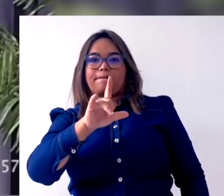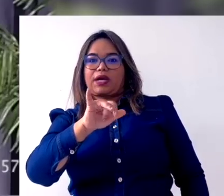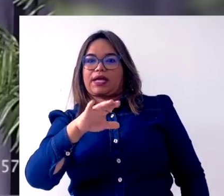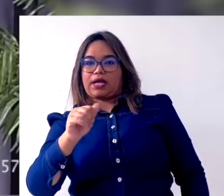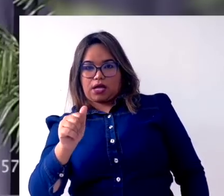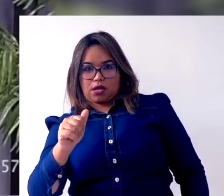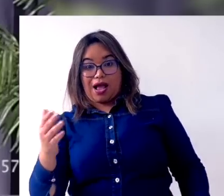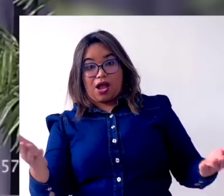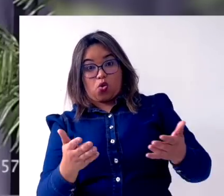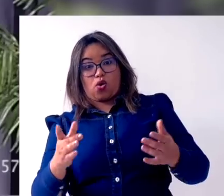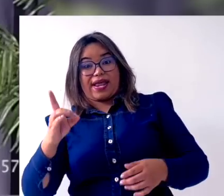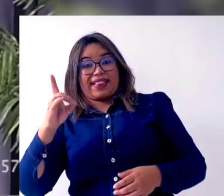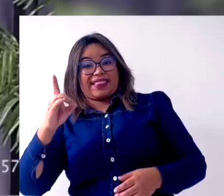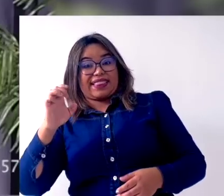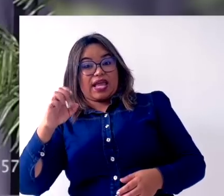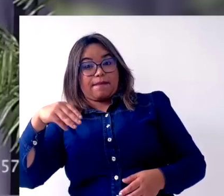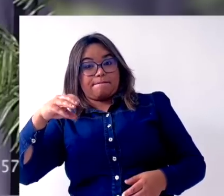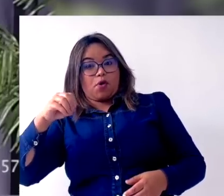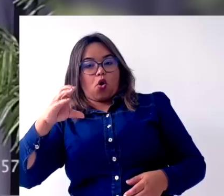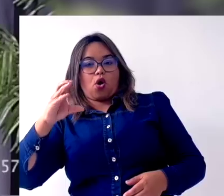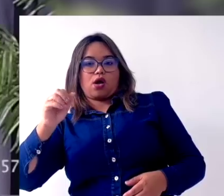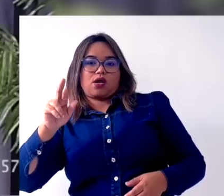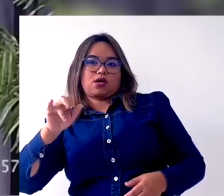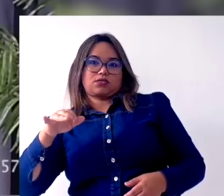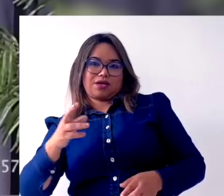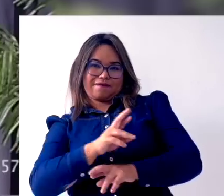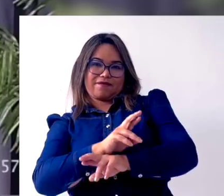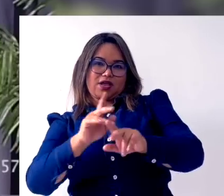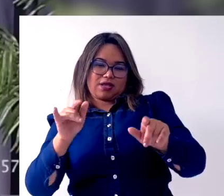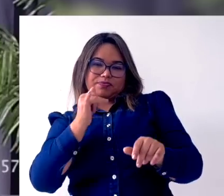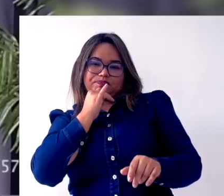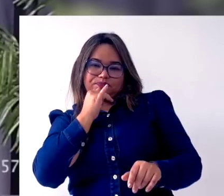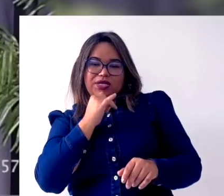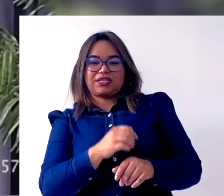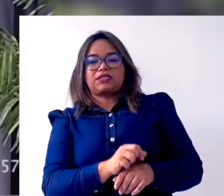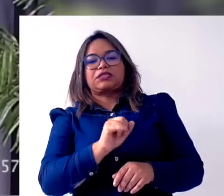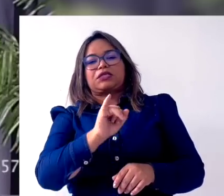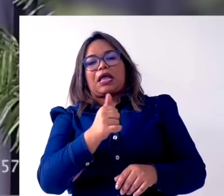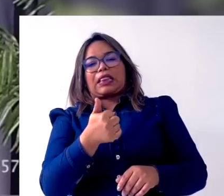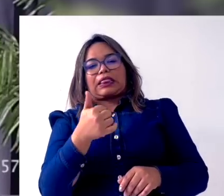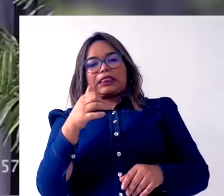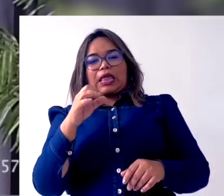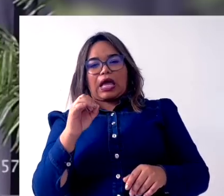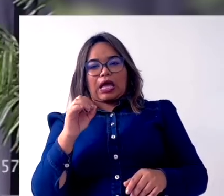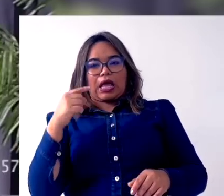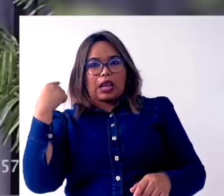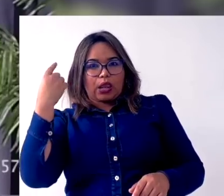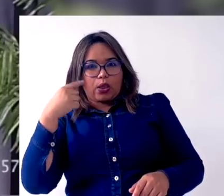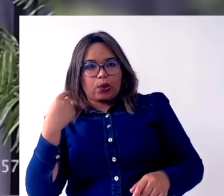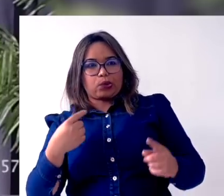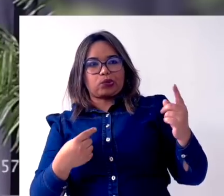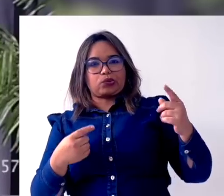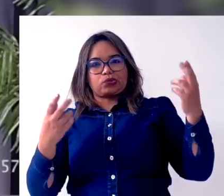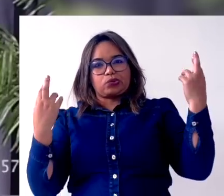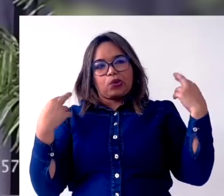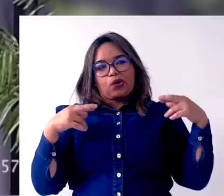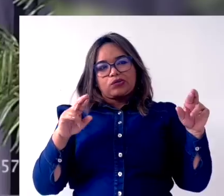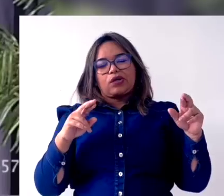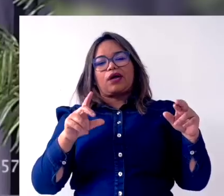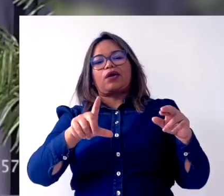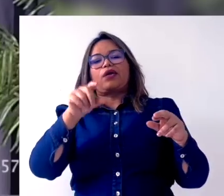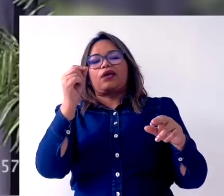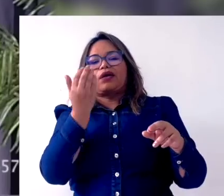uma democracia. Percebam que se 10 lobos e um cordeiro têm que votar a respeito do cardápio do almoço,